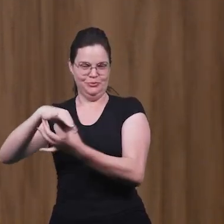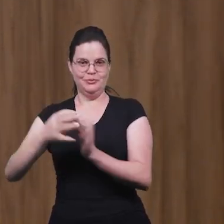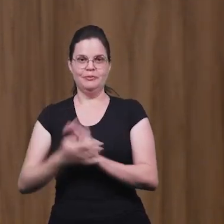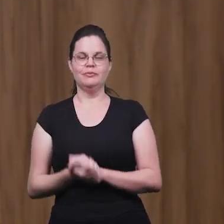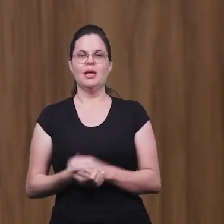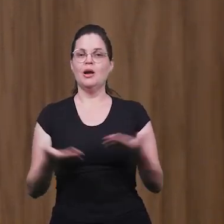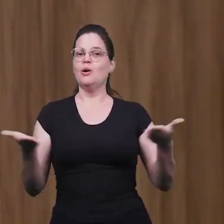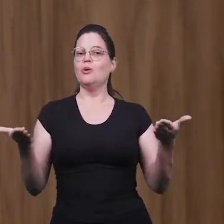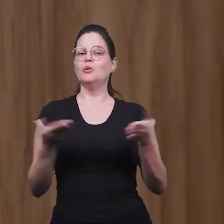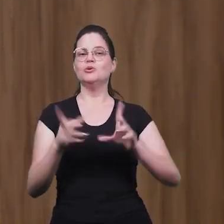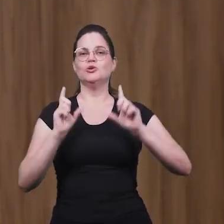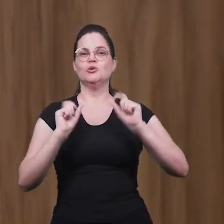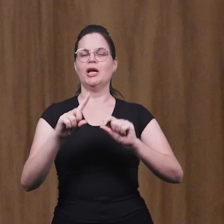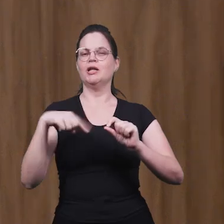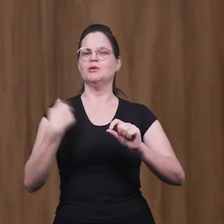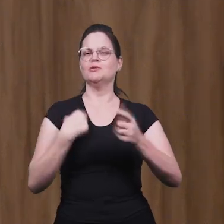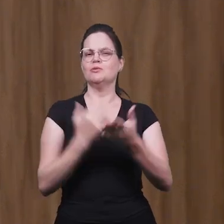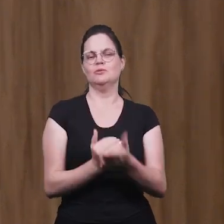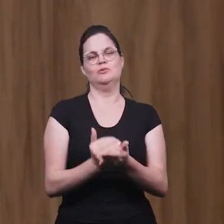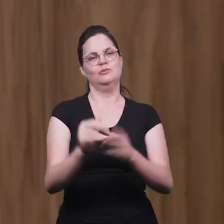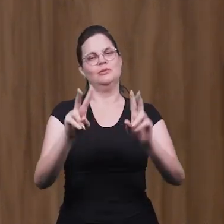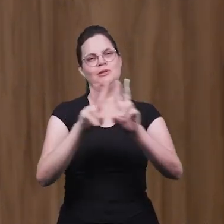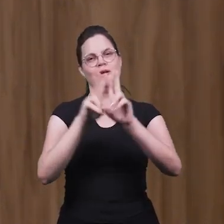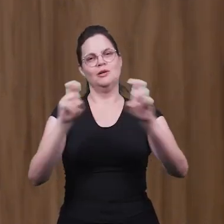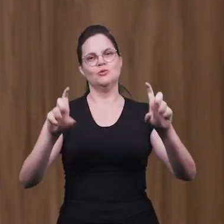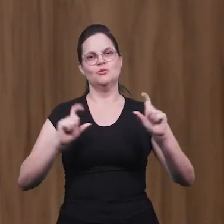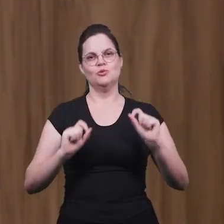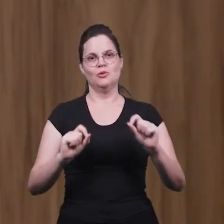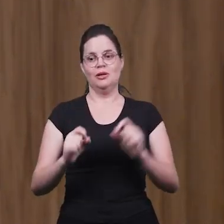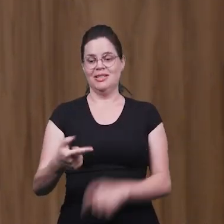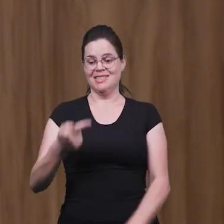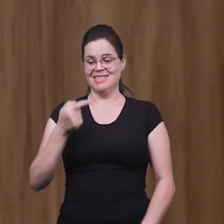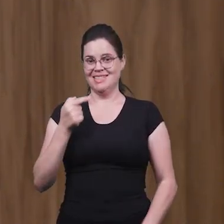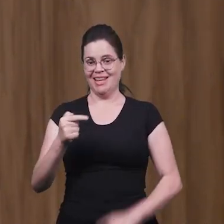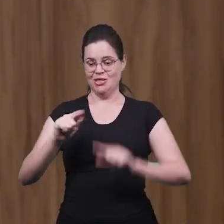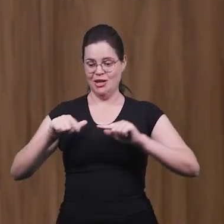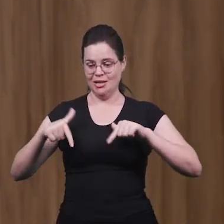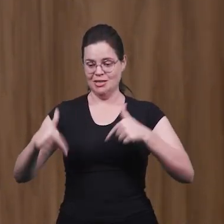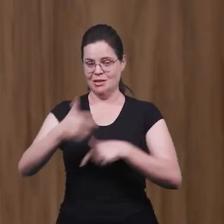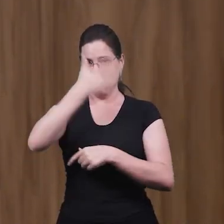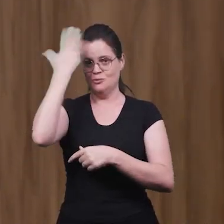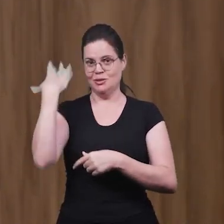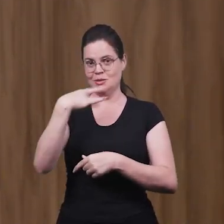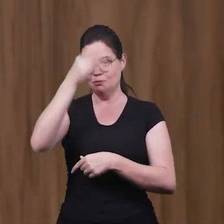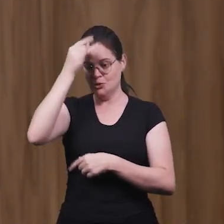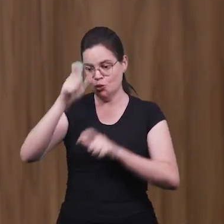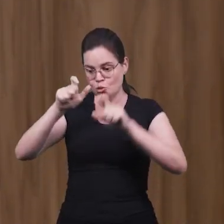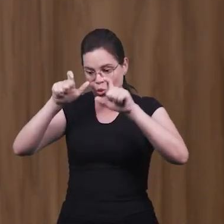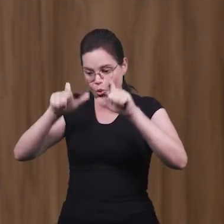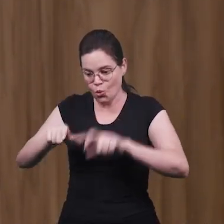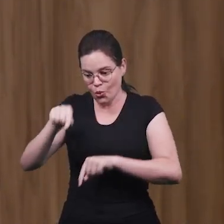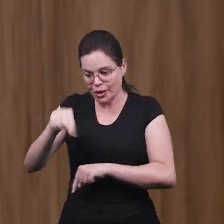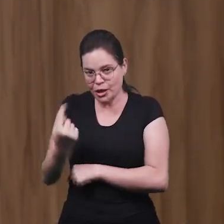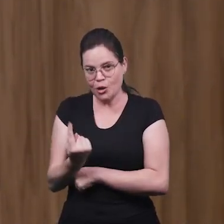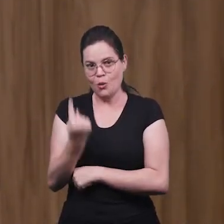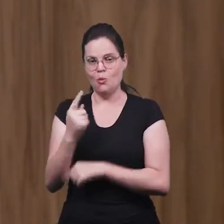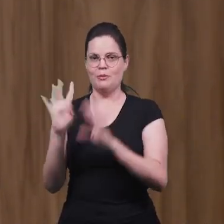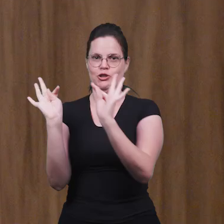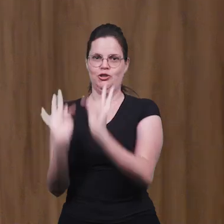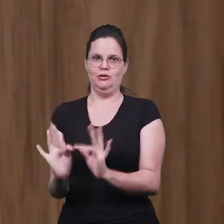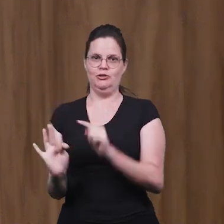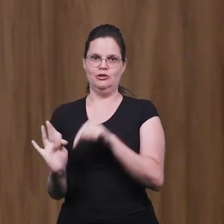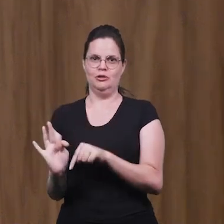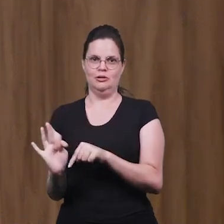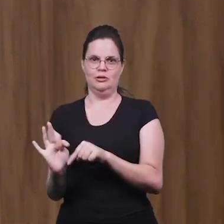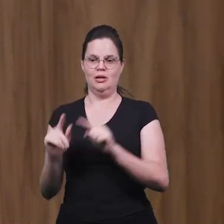foram falados em lives anteriores, hoje nós iremos fazer uma abordagem sobre as 7 operações do Espírito